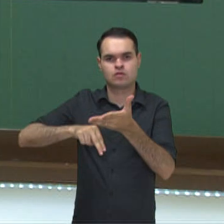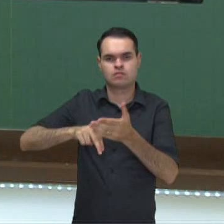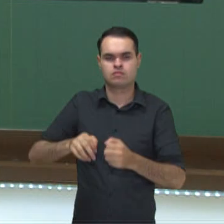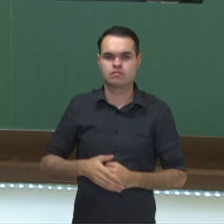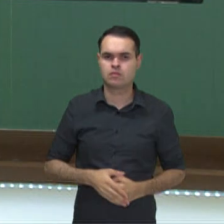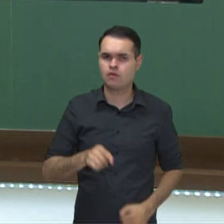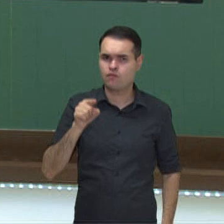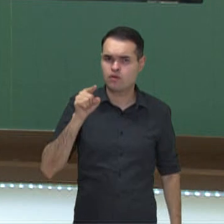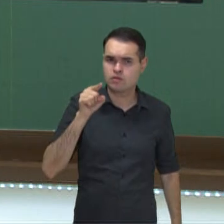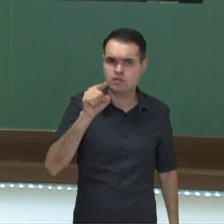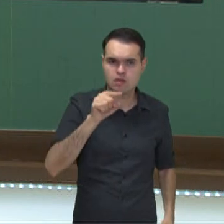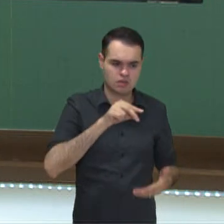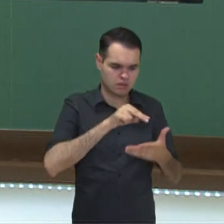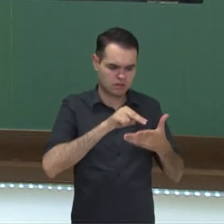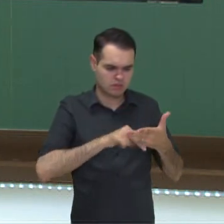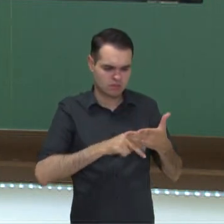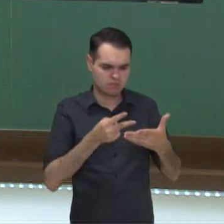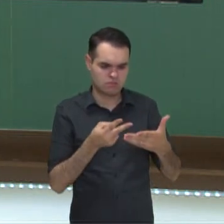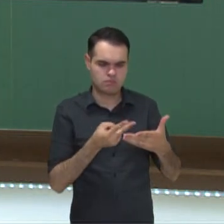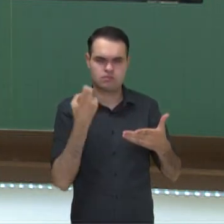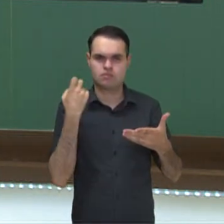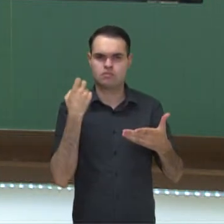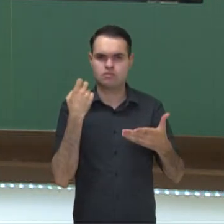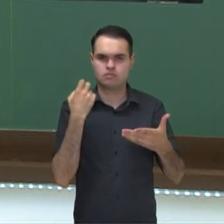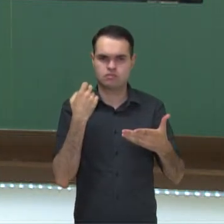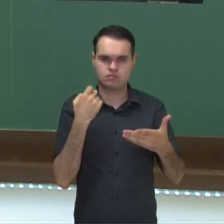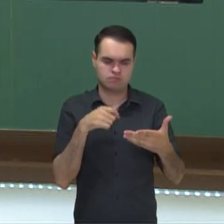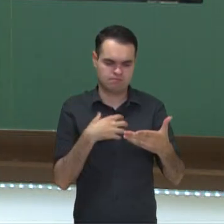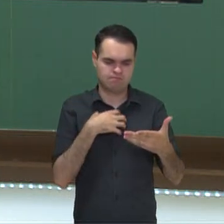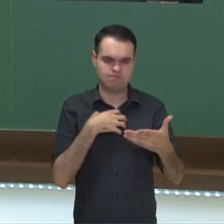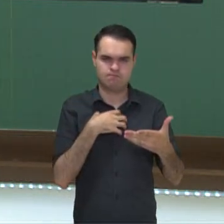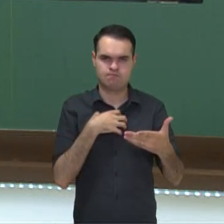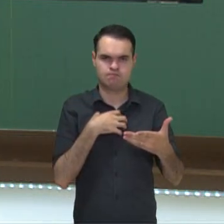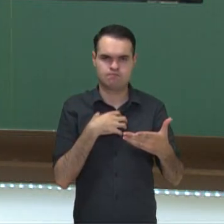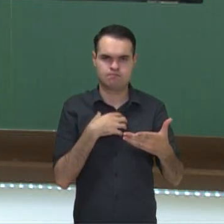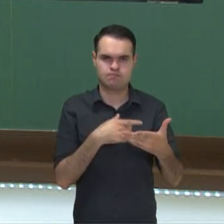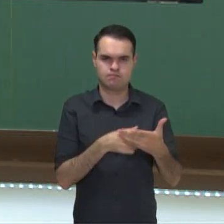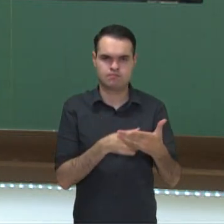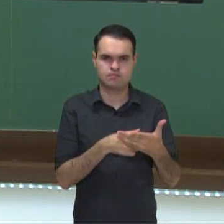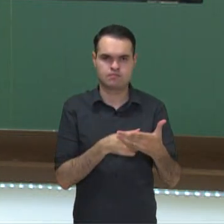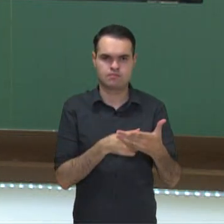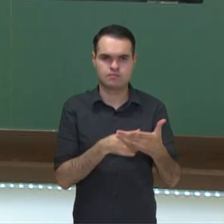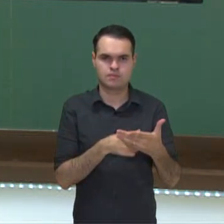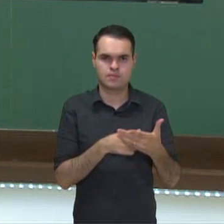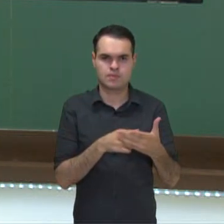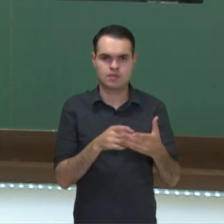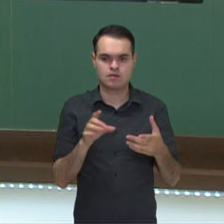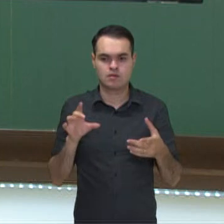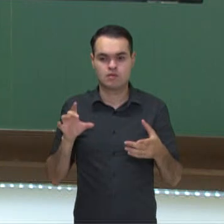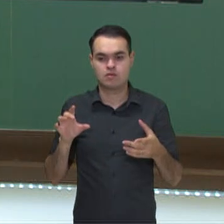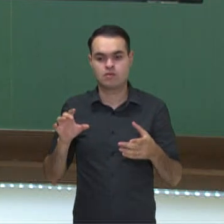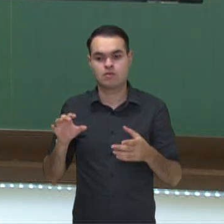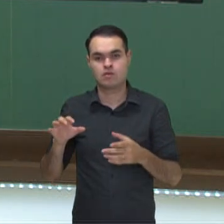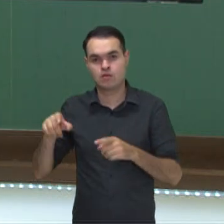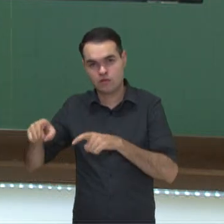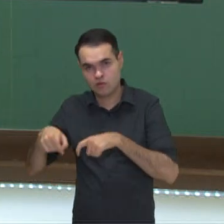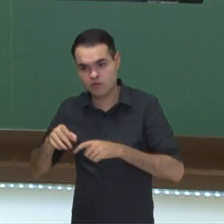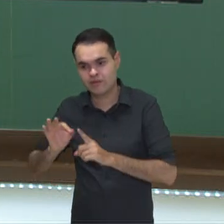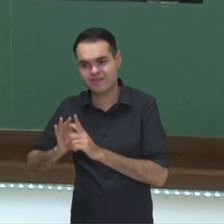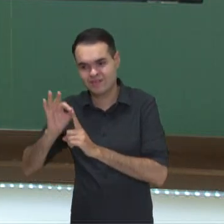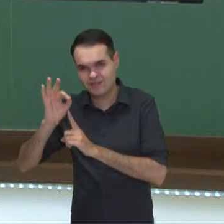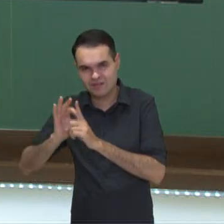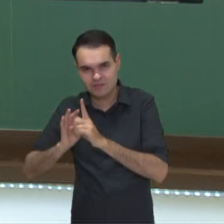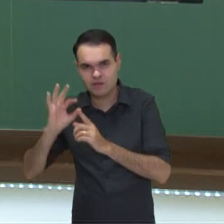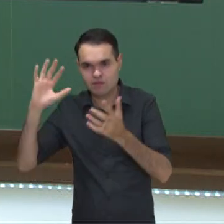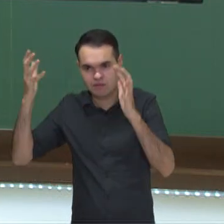Você, leitor, percebe isso, você, leitor, sente isso em relação ao clima das duas cidades, rural ou